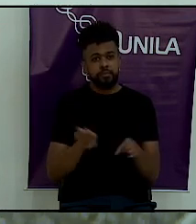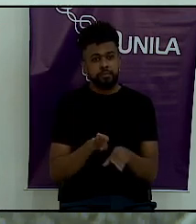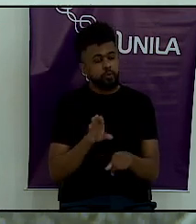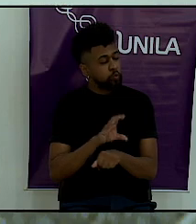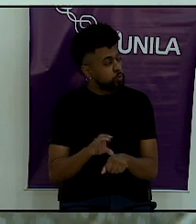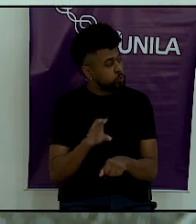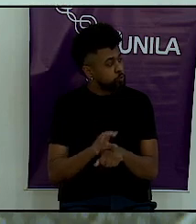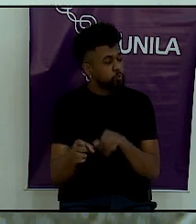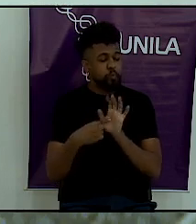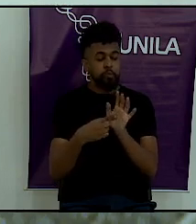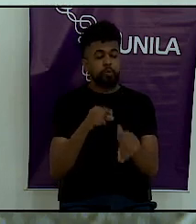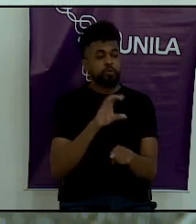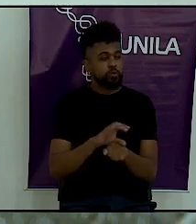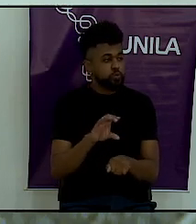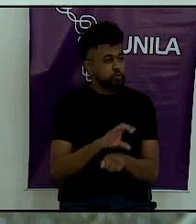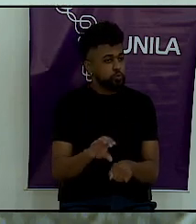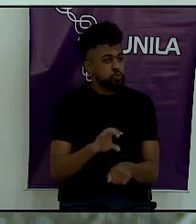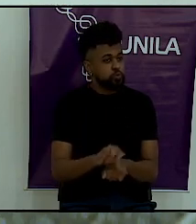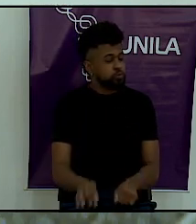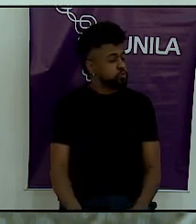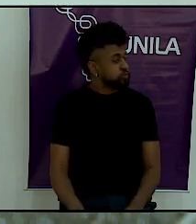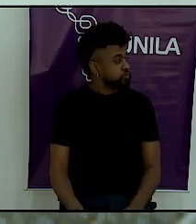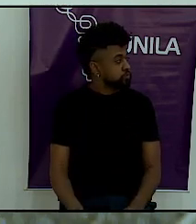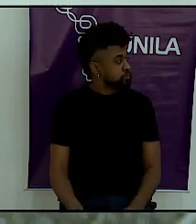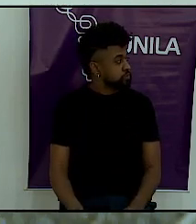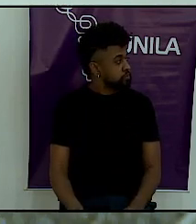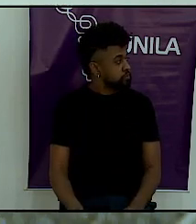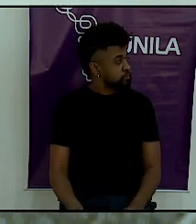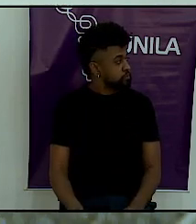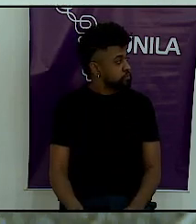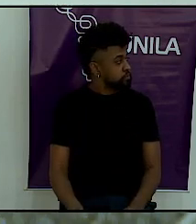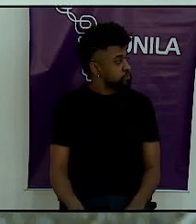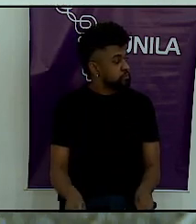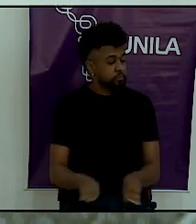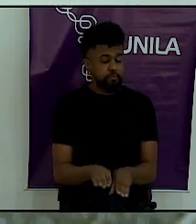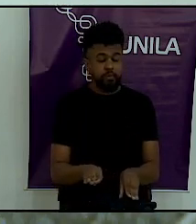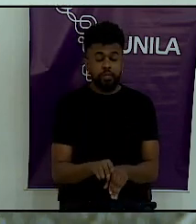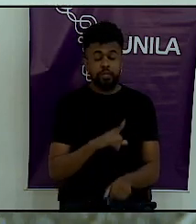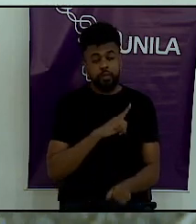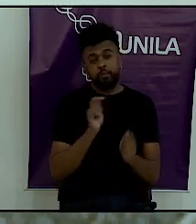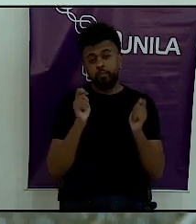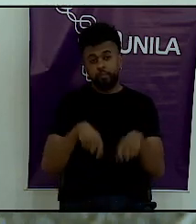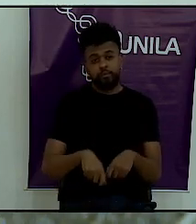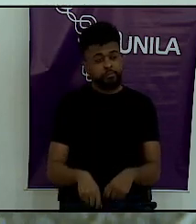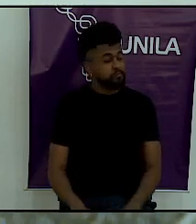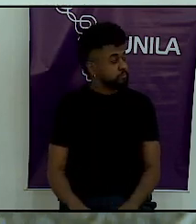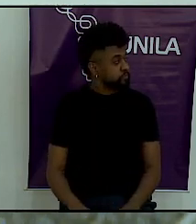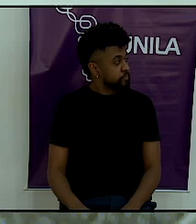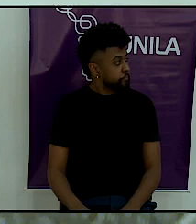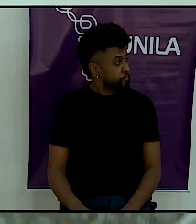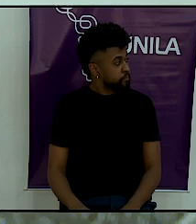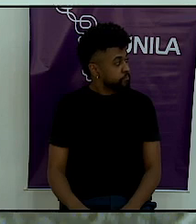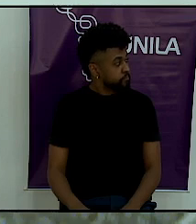na mostra de cursos, por exemplo, para atrair novos alunos, né? Também tem essa possibilidade, né?